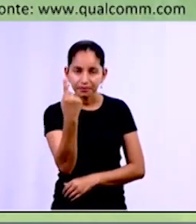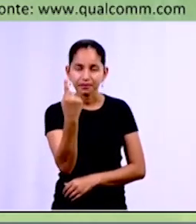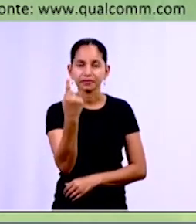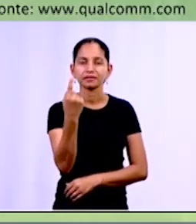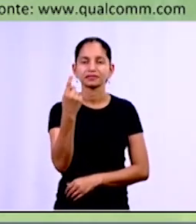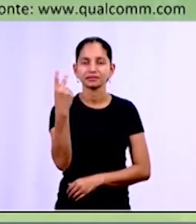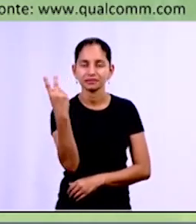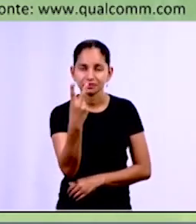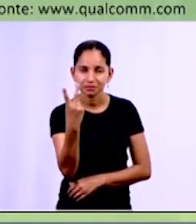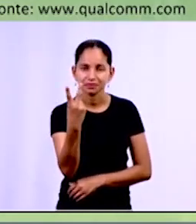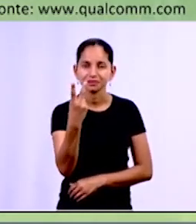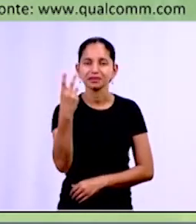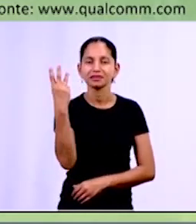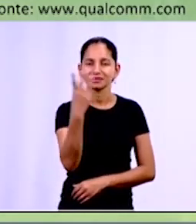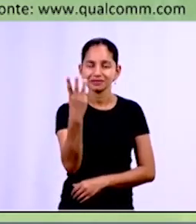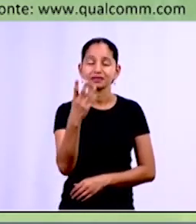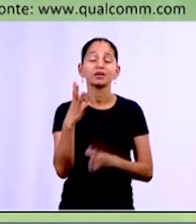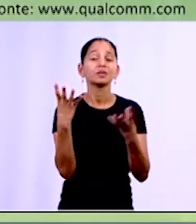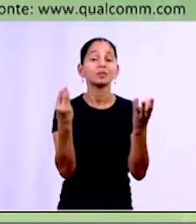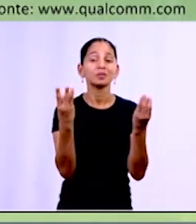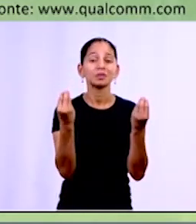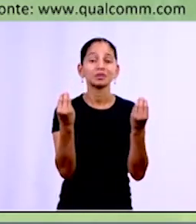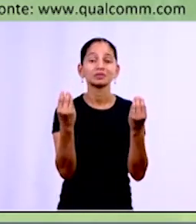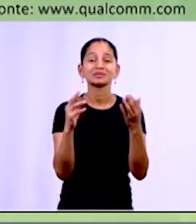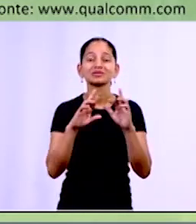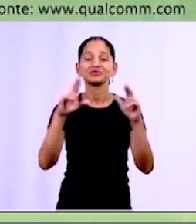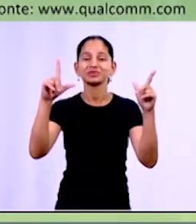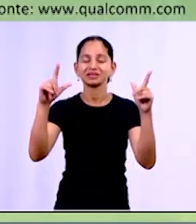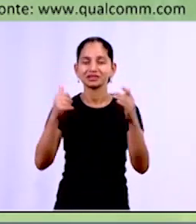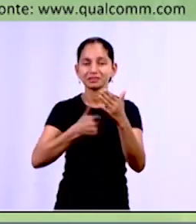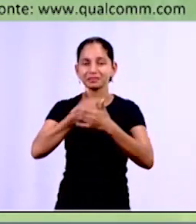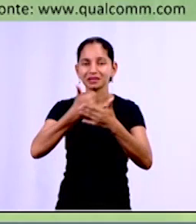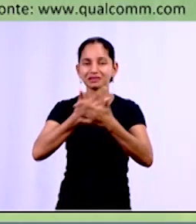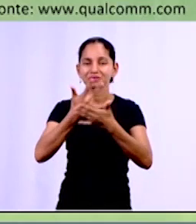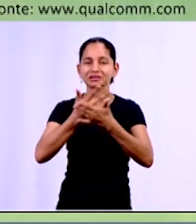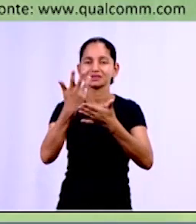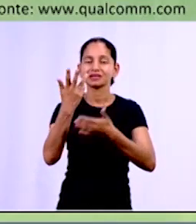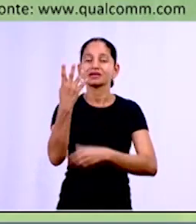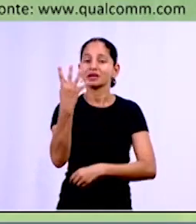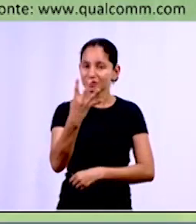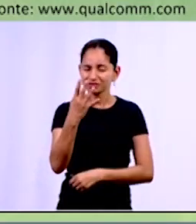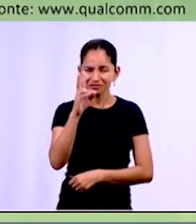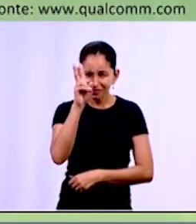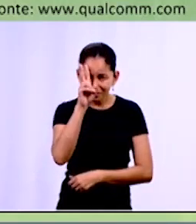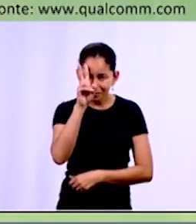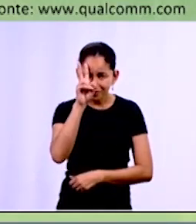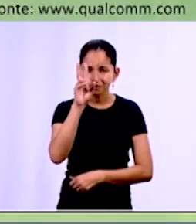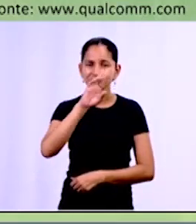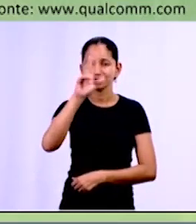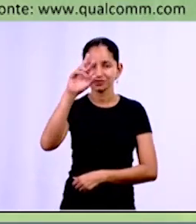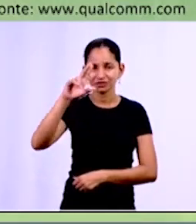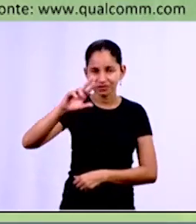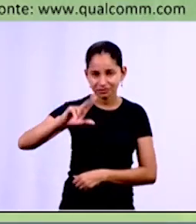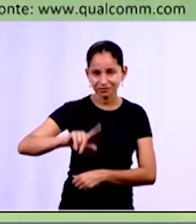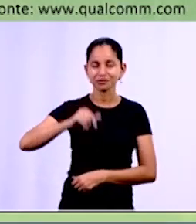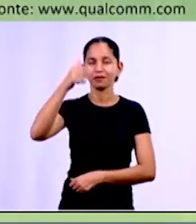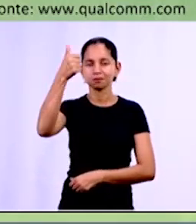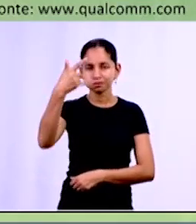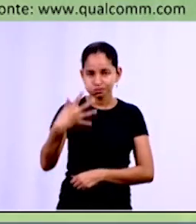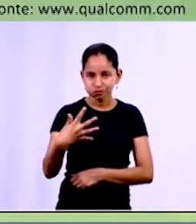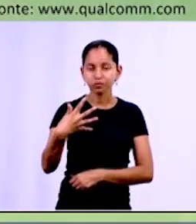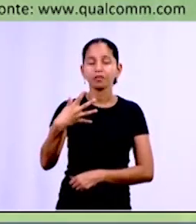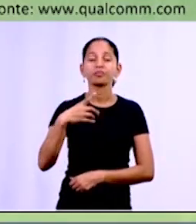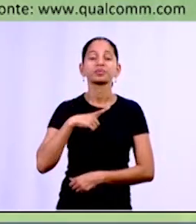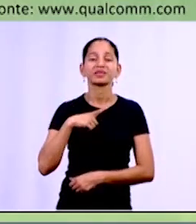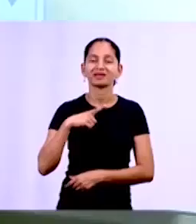segunda geração, terceira geração e quarta geração. Na aula passada até defini a diferença. De cada geração, de uma geração para